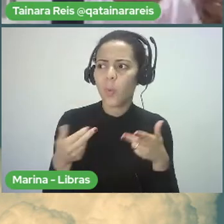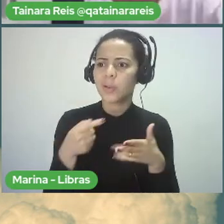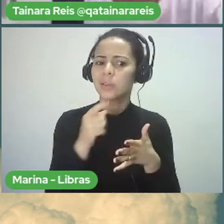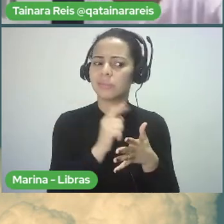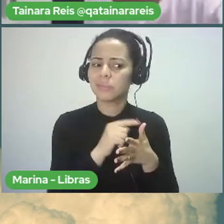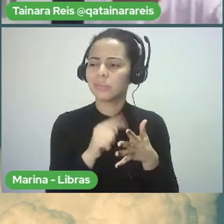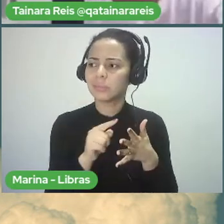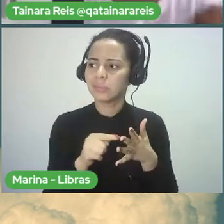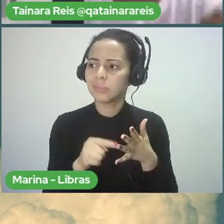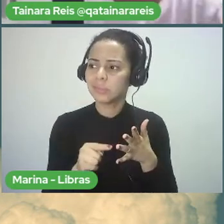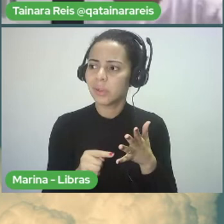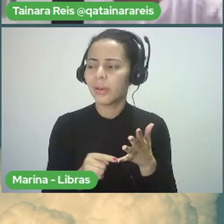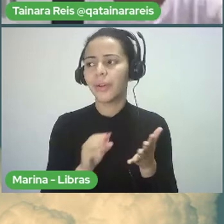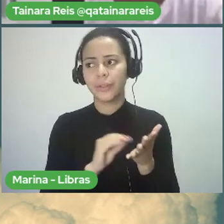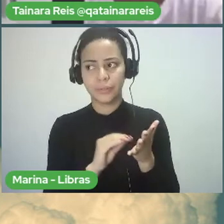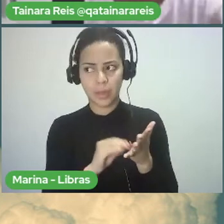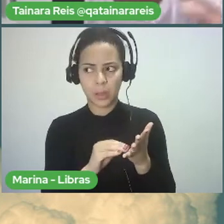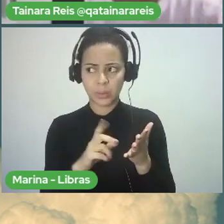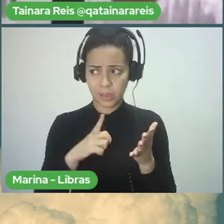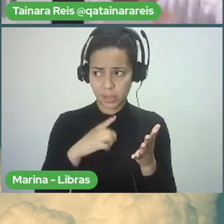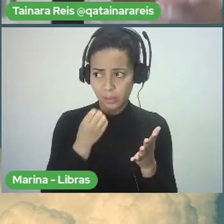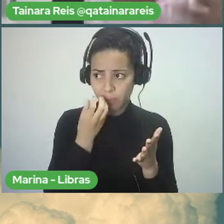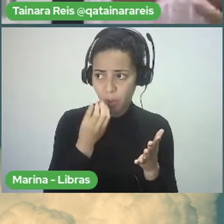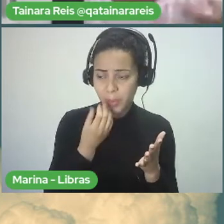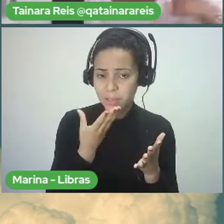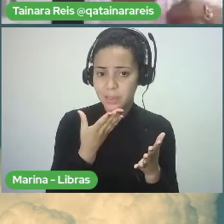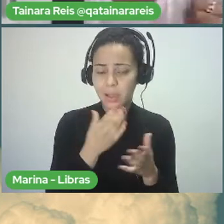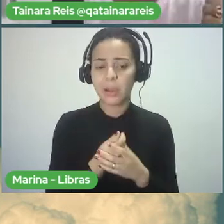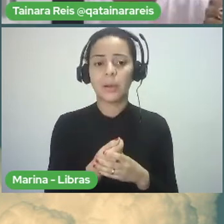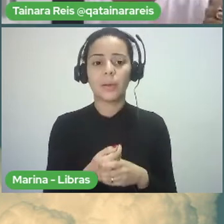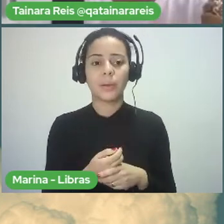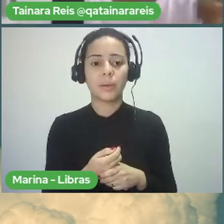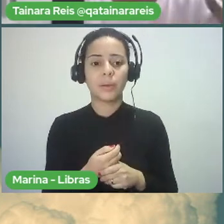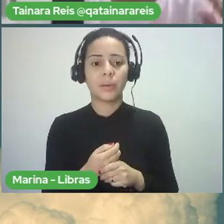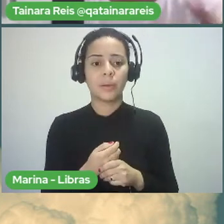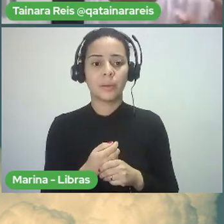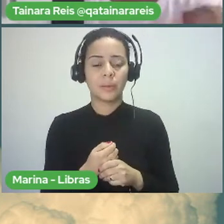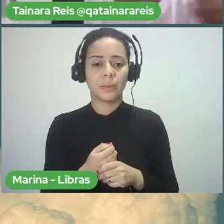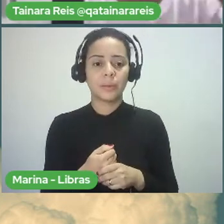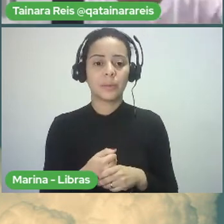para a gente trabalhar em cima delas, né? A gente fala aqui da definição de preparado,